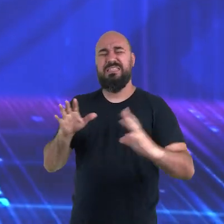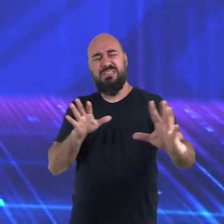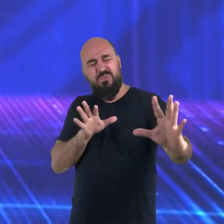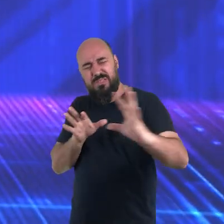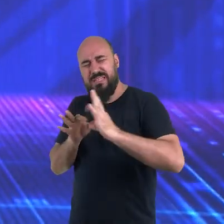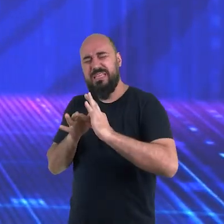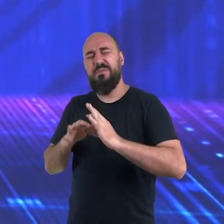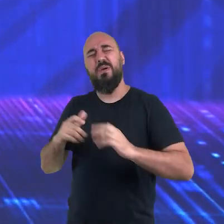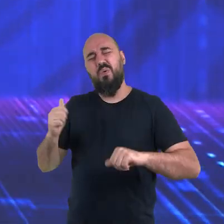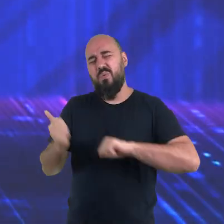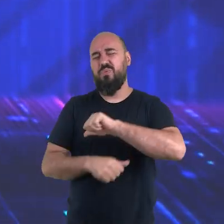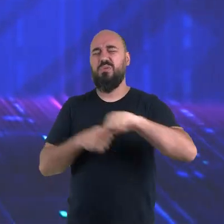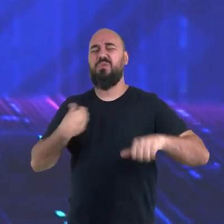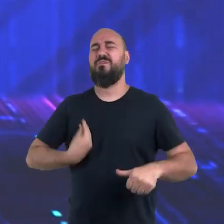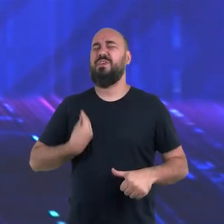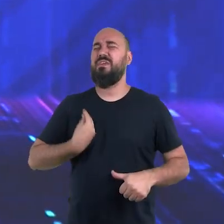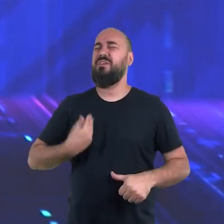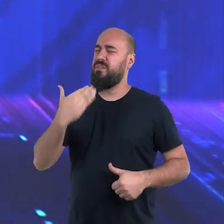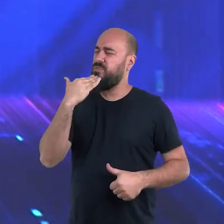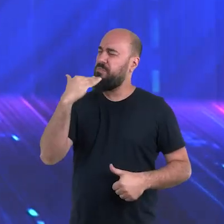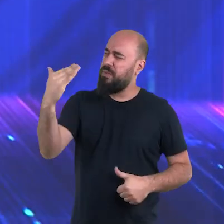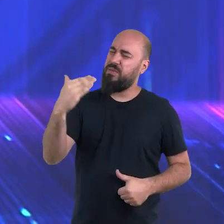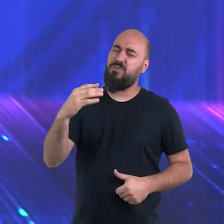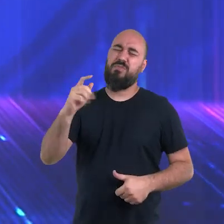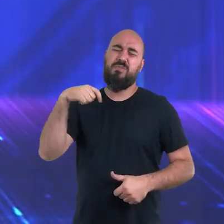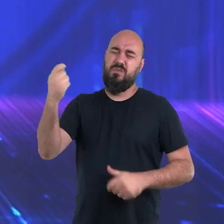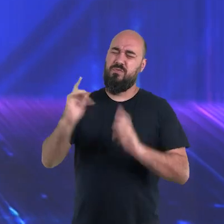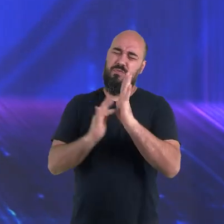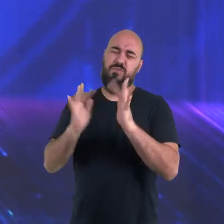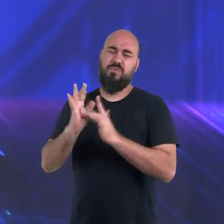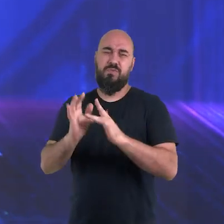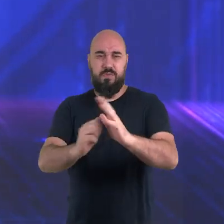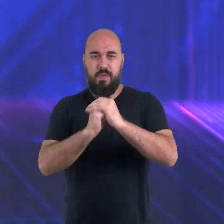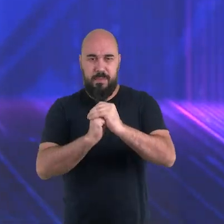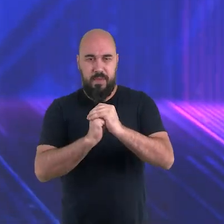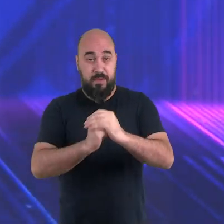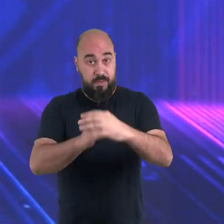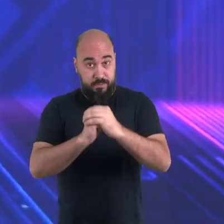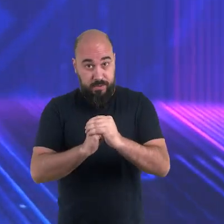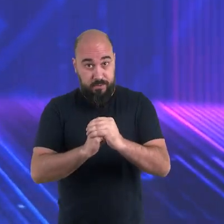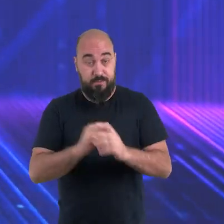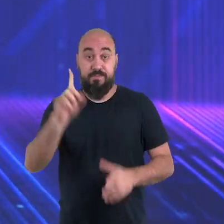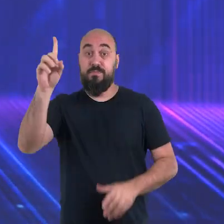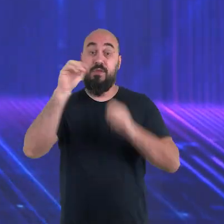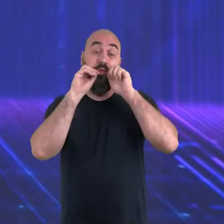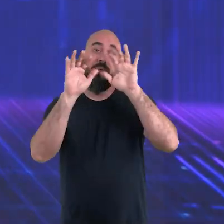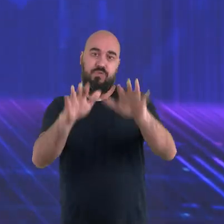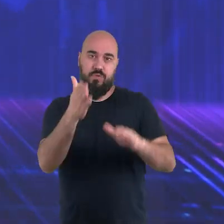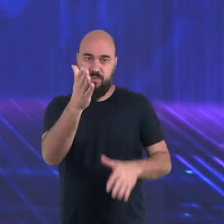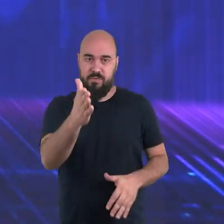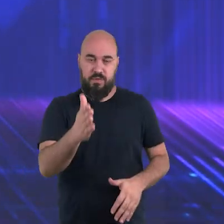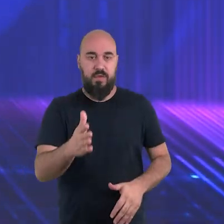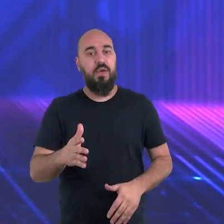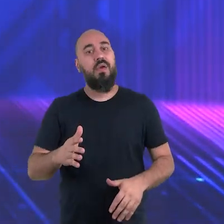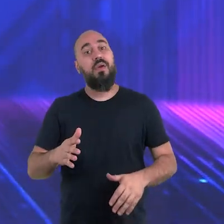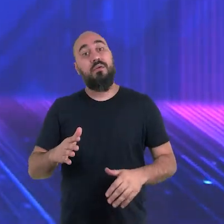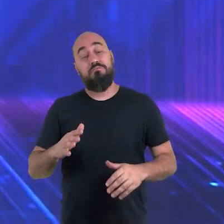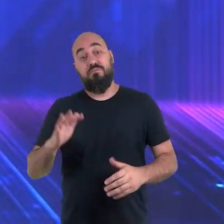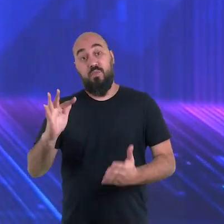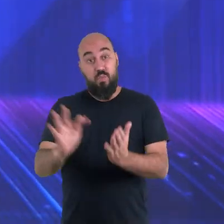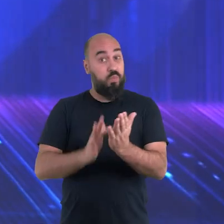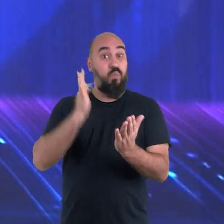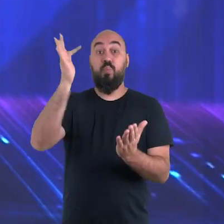de restauração, é o que eu lhe peço no nome de Jesus. Amém. Amém. Que Deus abençoe sua vida. O Arena do Futuro vai